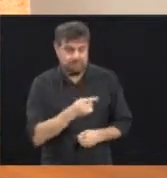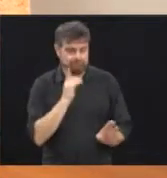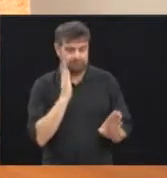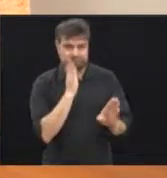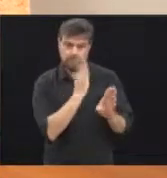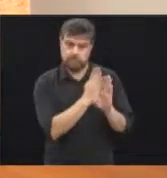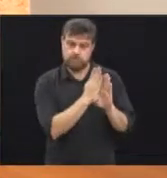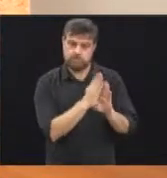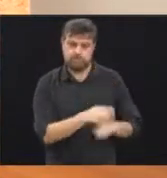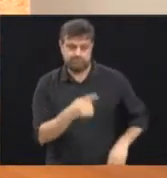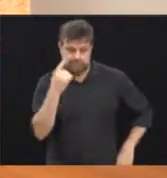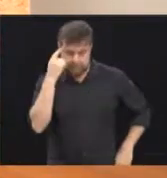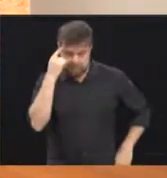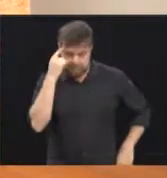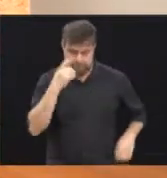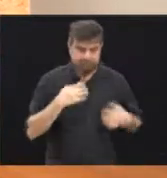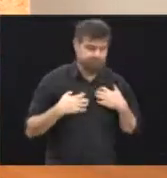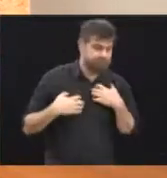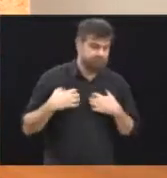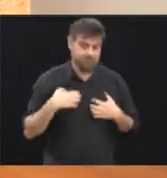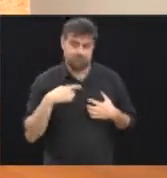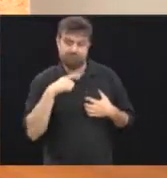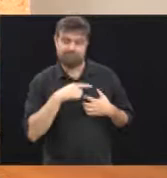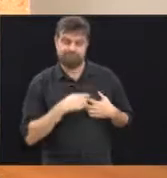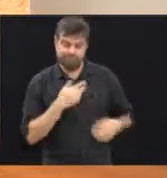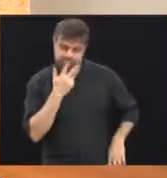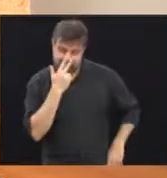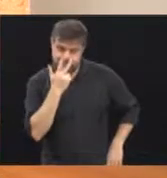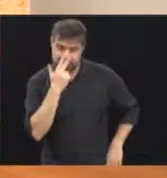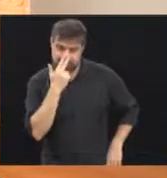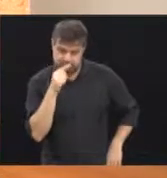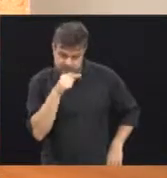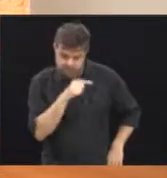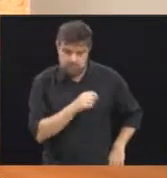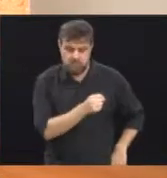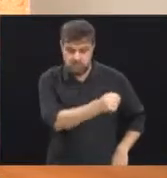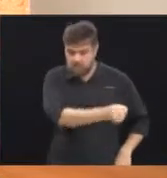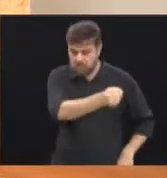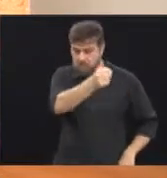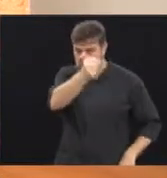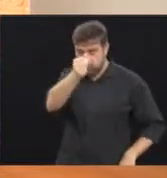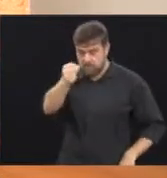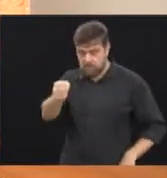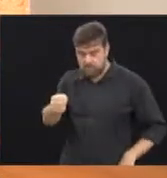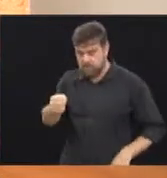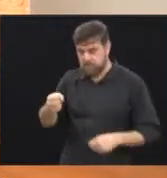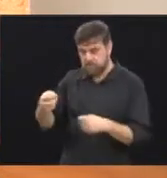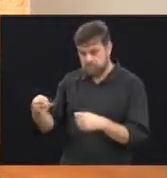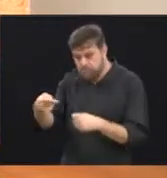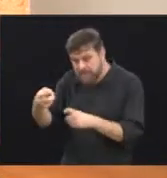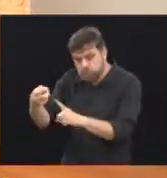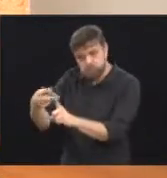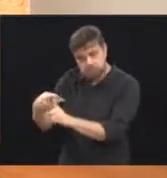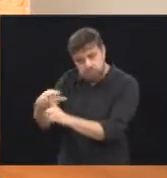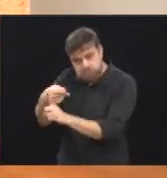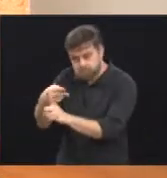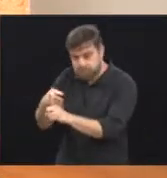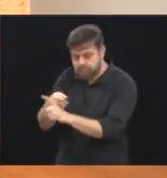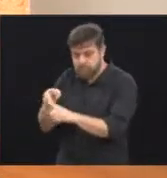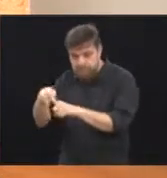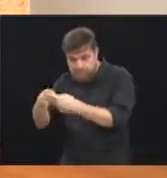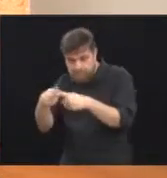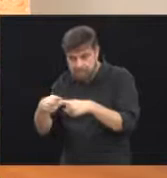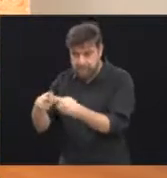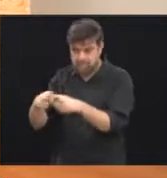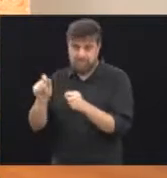assim entender e perceber que há uma necessidade de algum procedimento maior ou por exemplo,